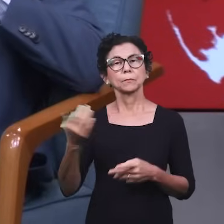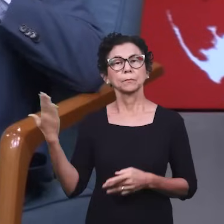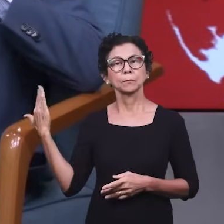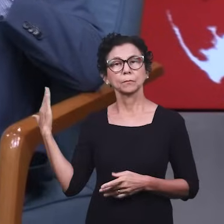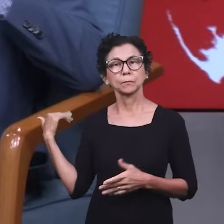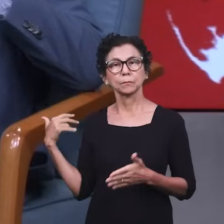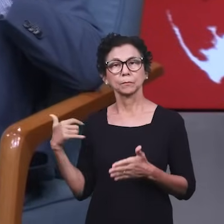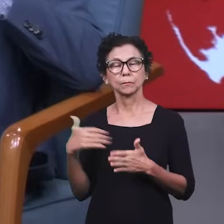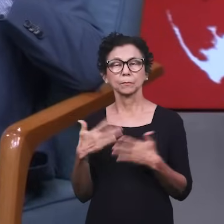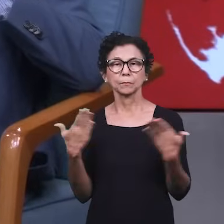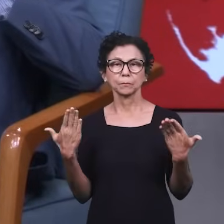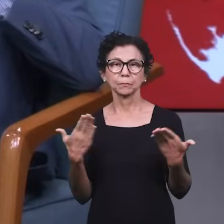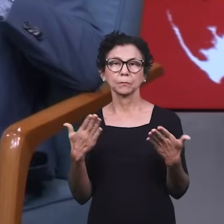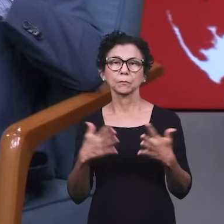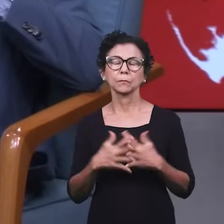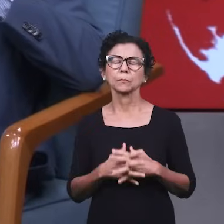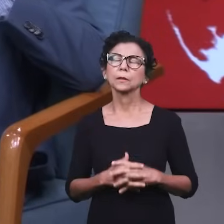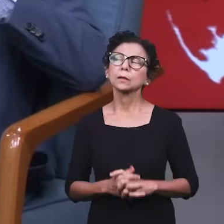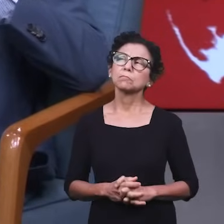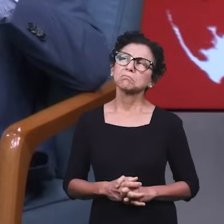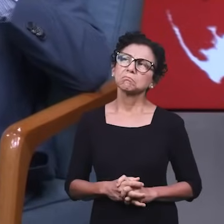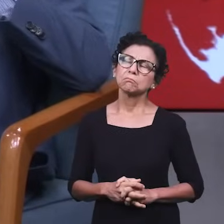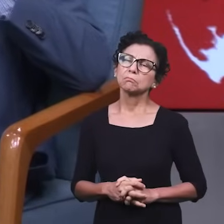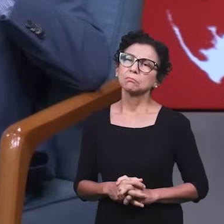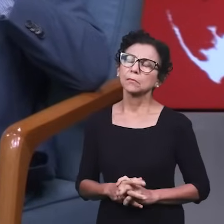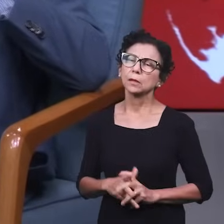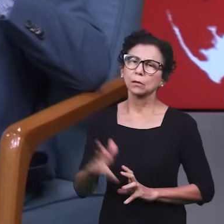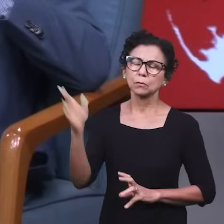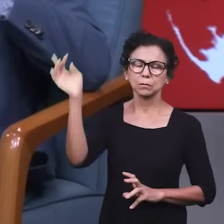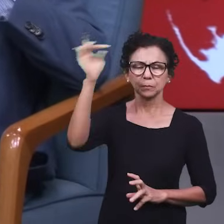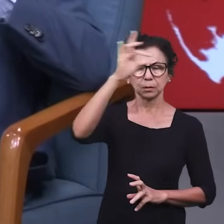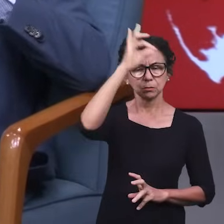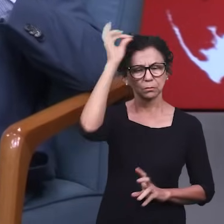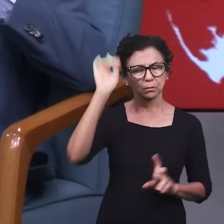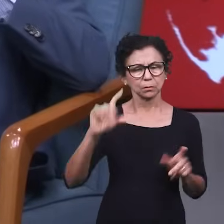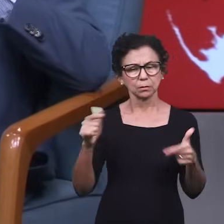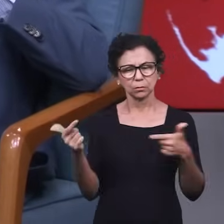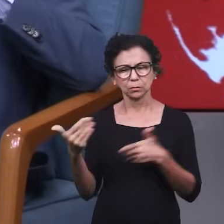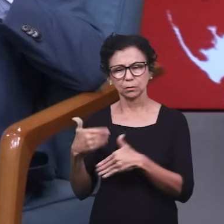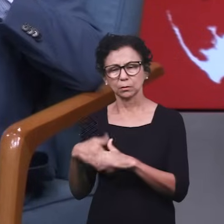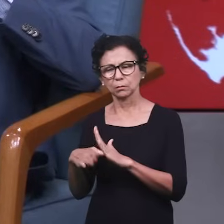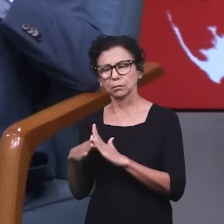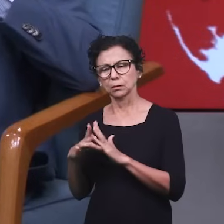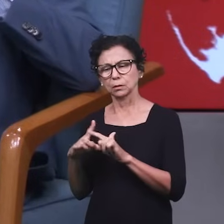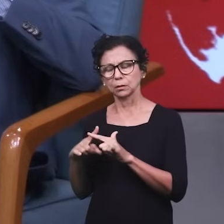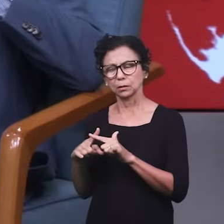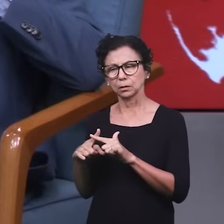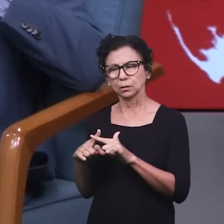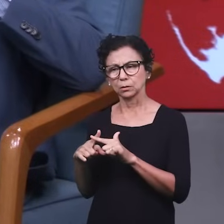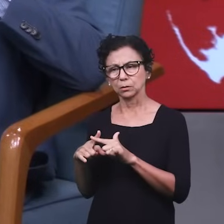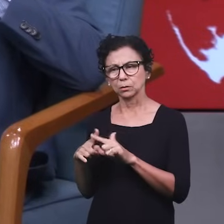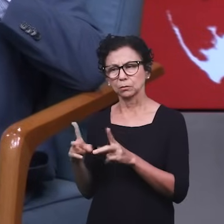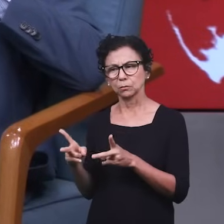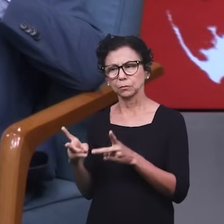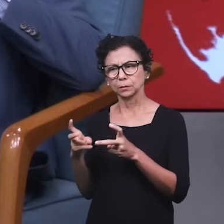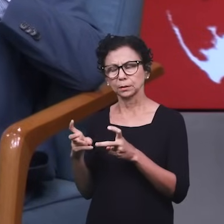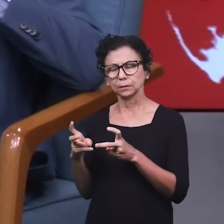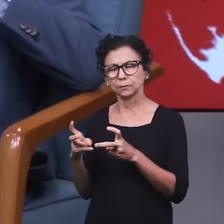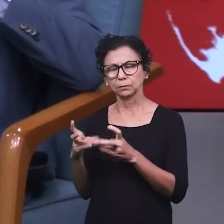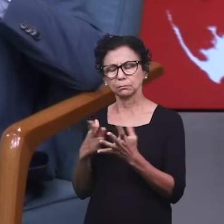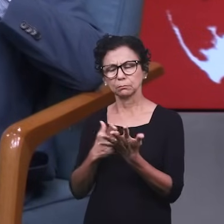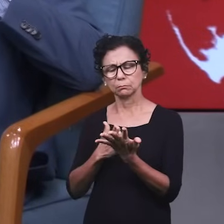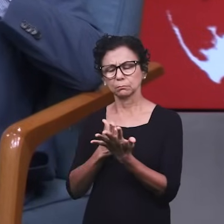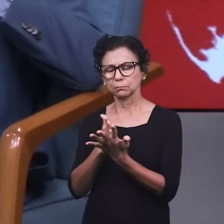Então, quando nós falamos hoje desta operação do Espírito Santo na vida da